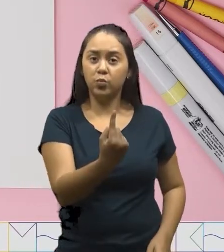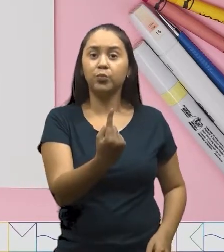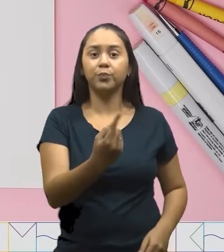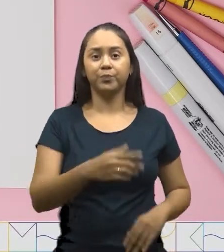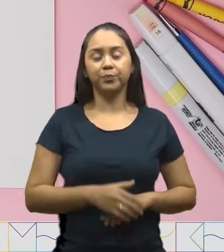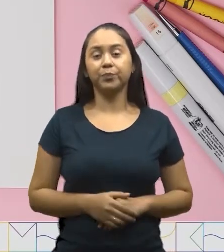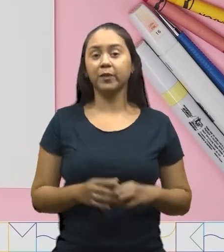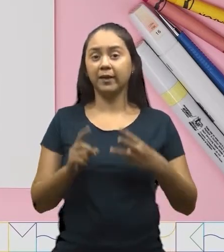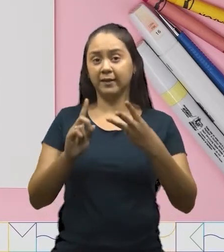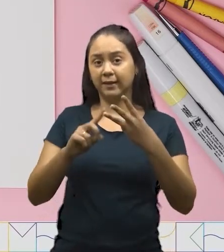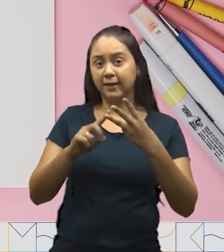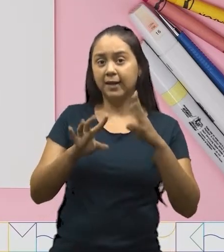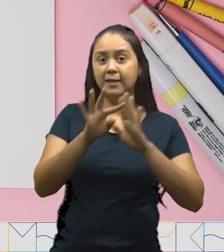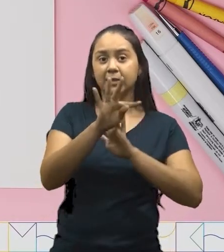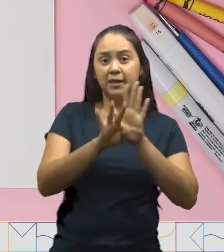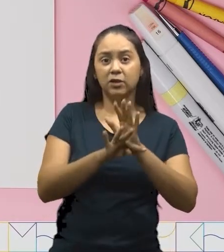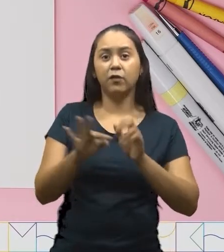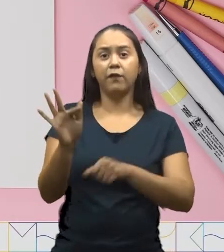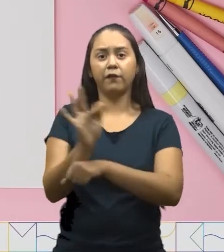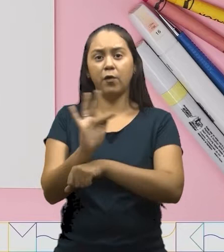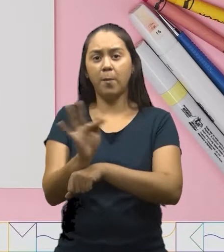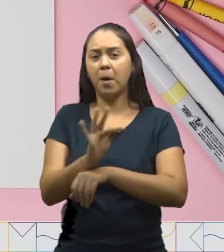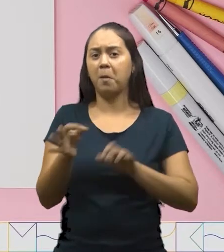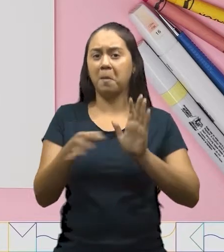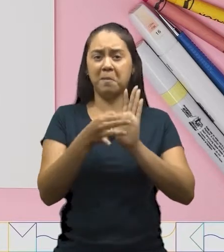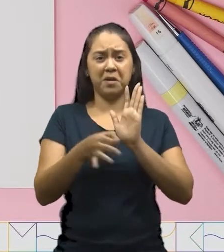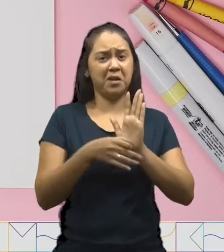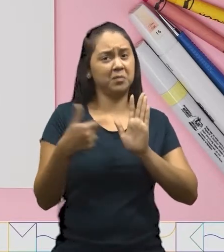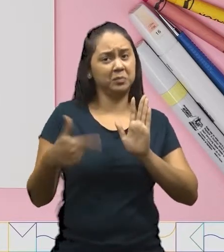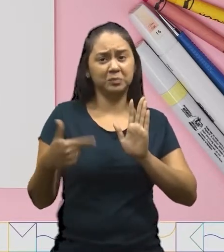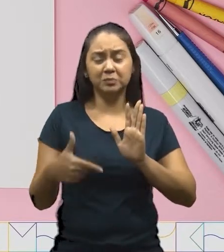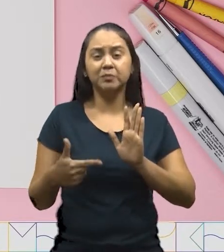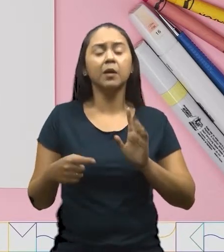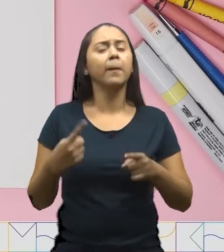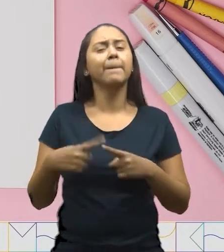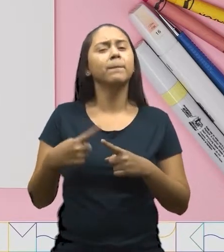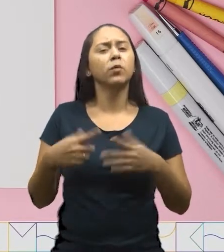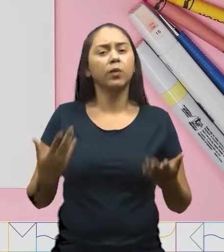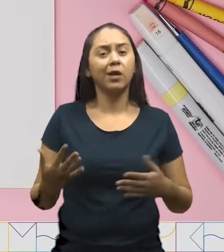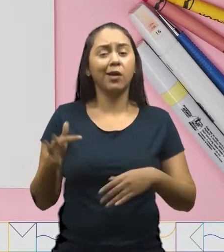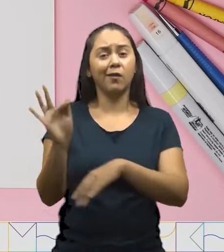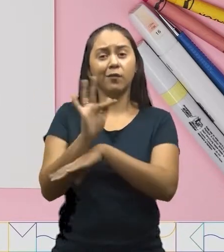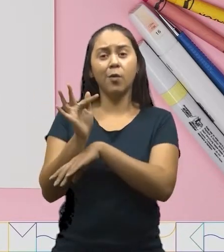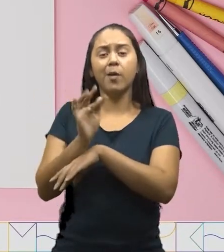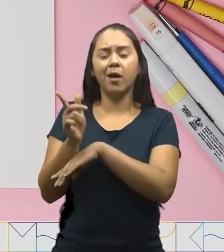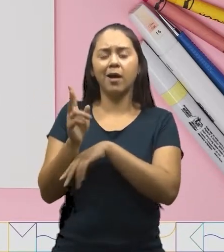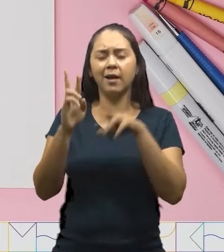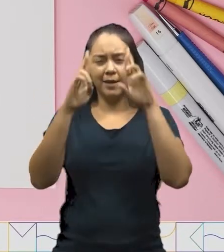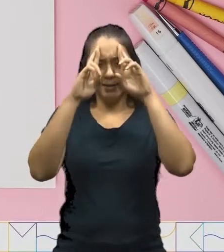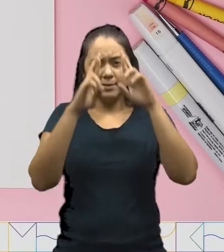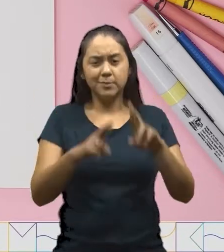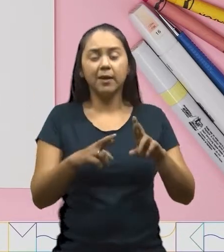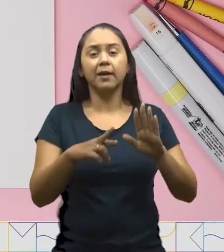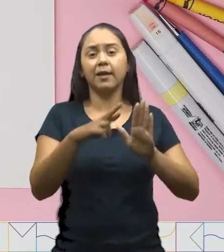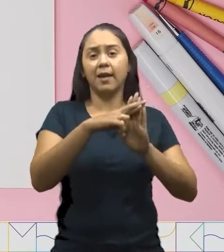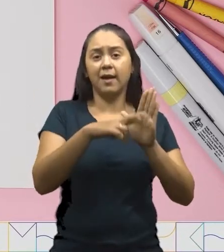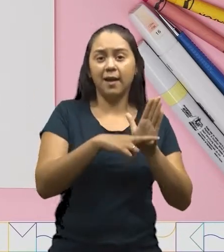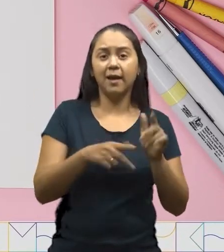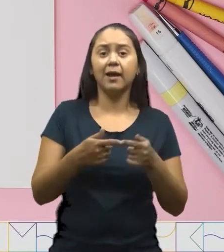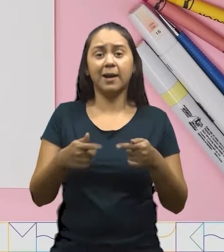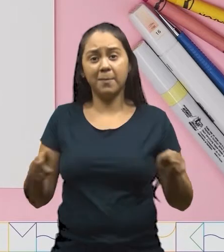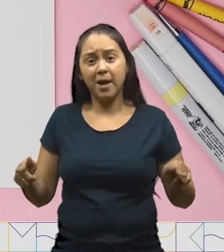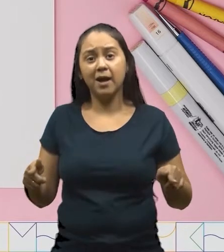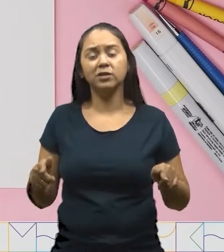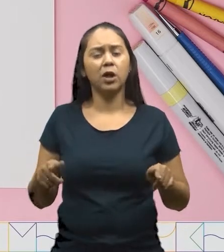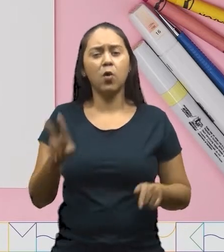texto formal e impessoal, ou seja, formal porque procura respeitar as regras gramaticais sem